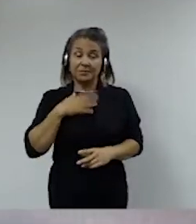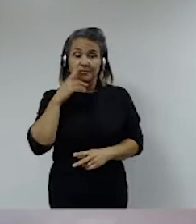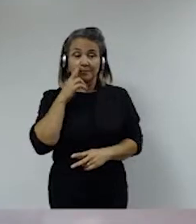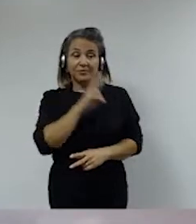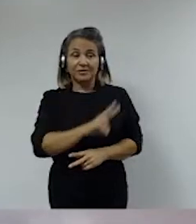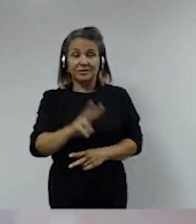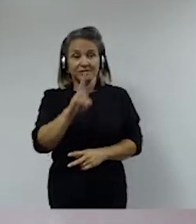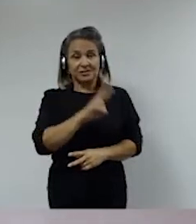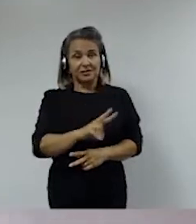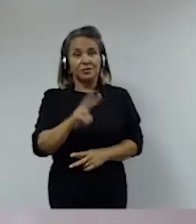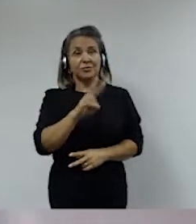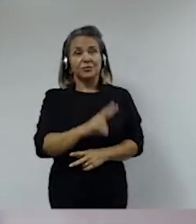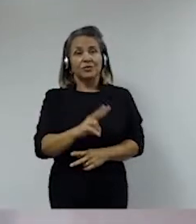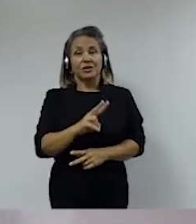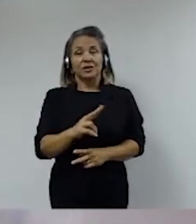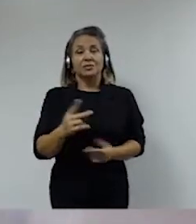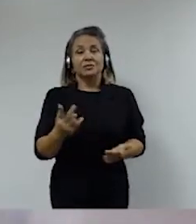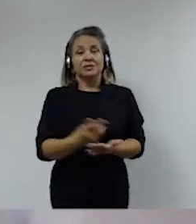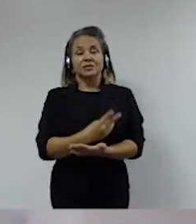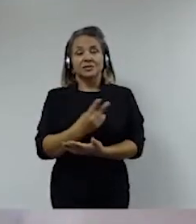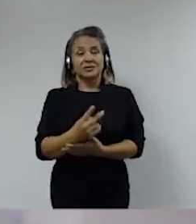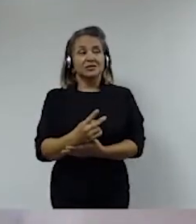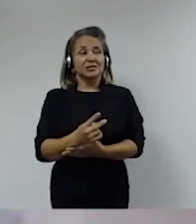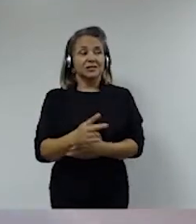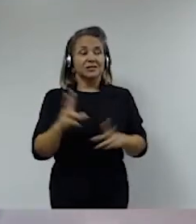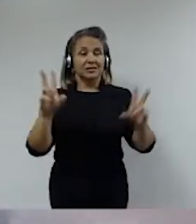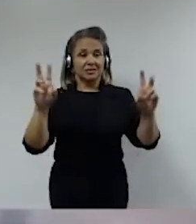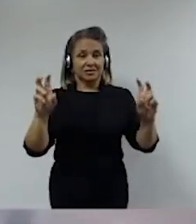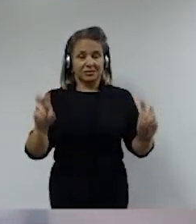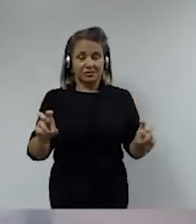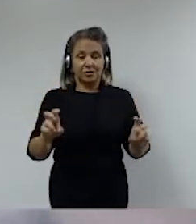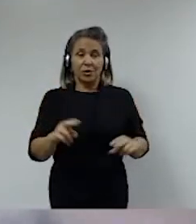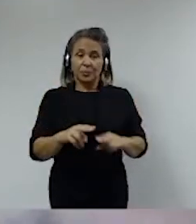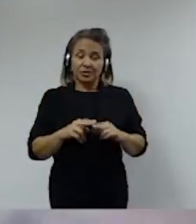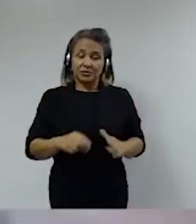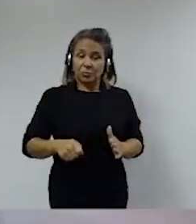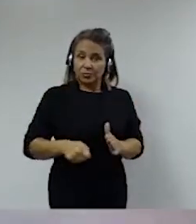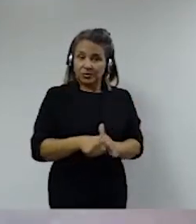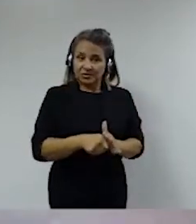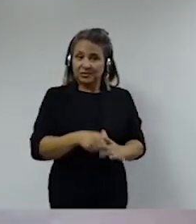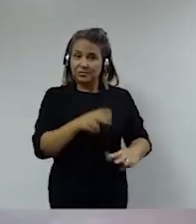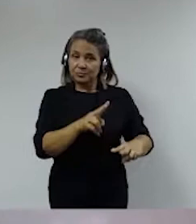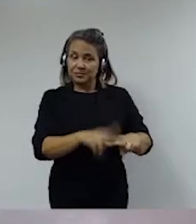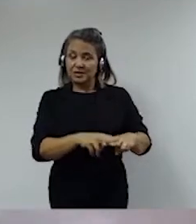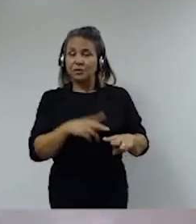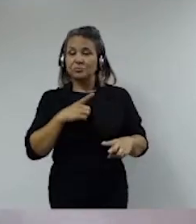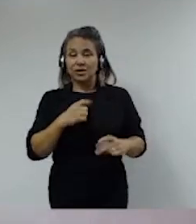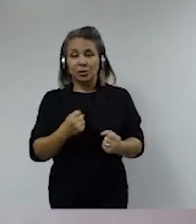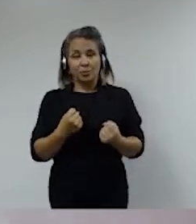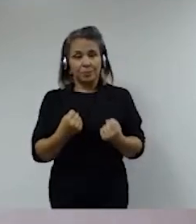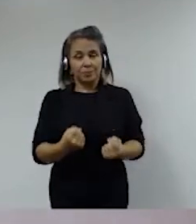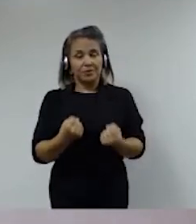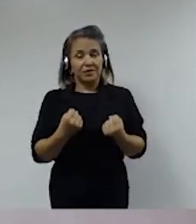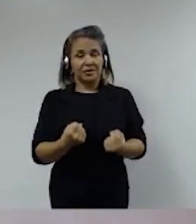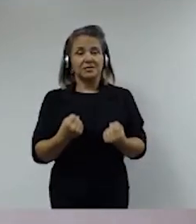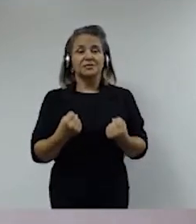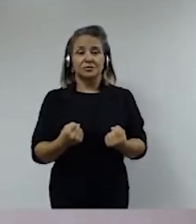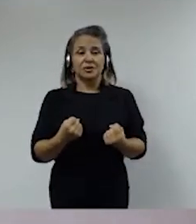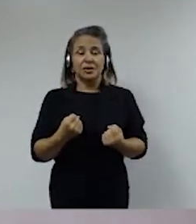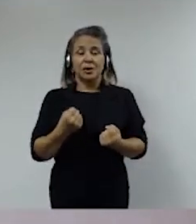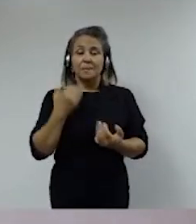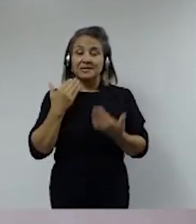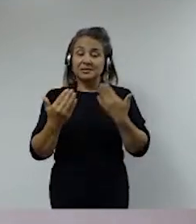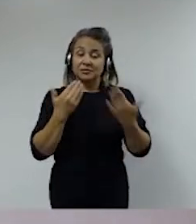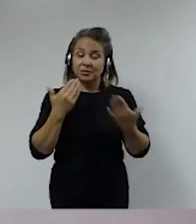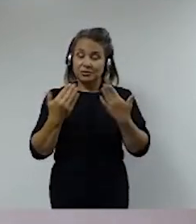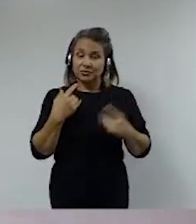eu diria, dogmática sobre essa questão. Então, o processo penal, ele traz essa carga, né? Ele tem uma carga axiológica muito grande, até porque